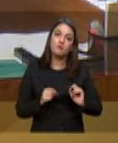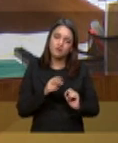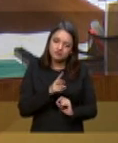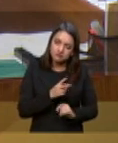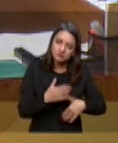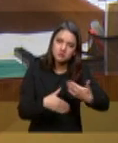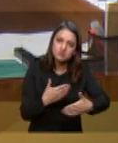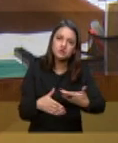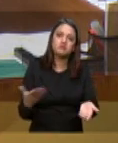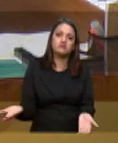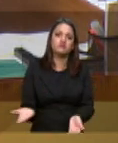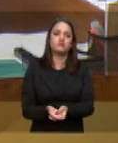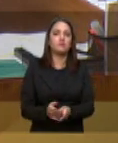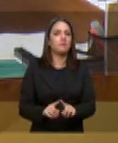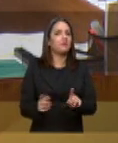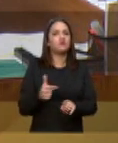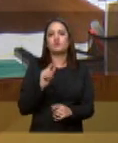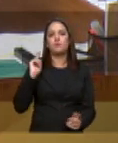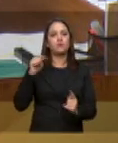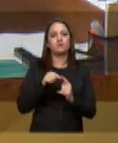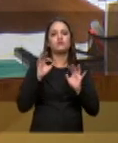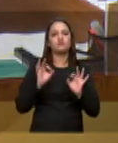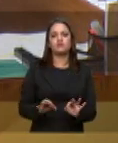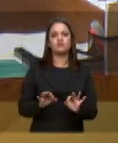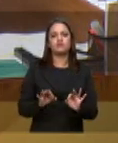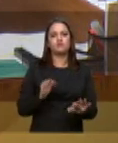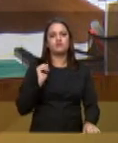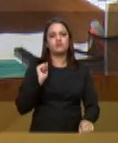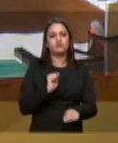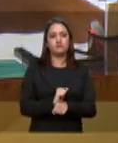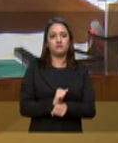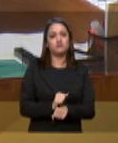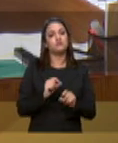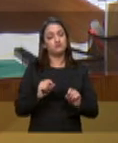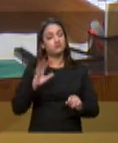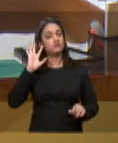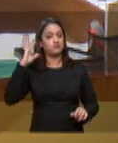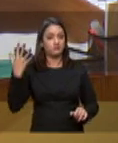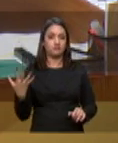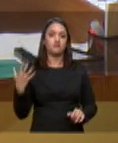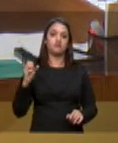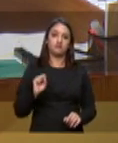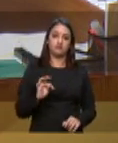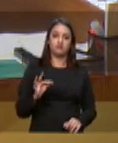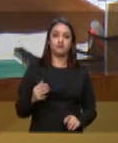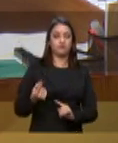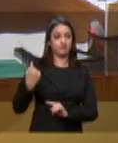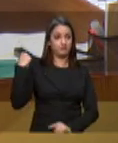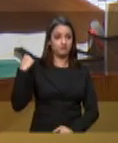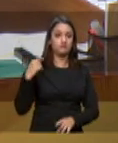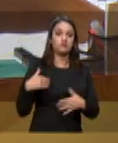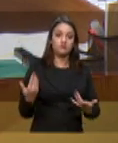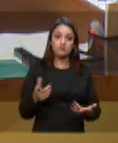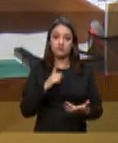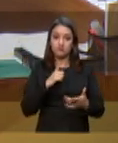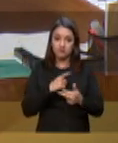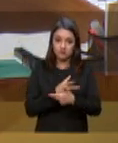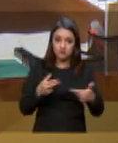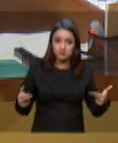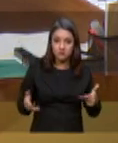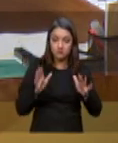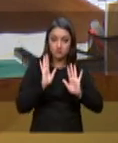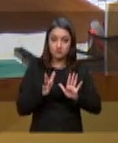não entendo razões suficientes para rompermos com o que então decidido pela Corte. Tendo em vista a proximidade das condutas